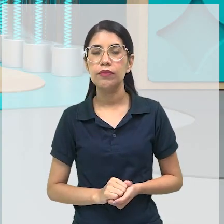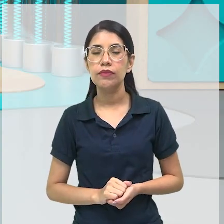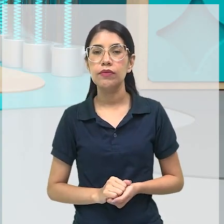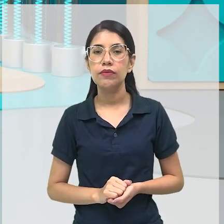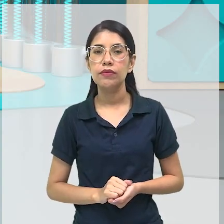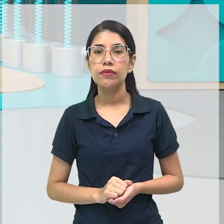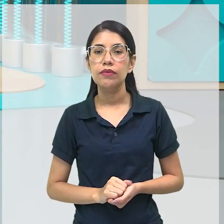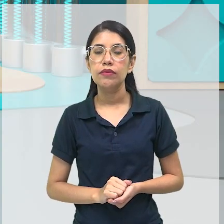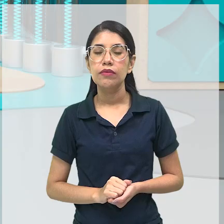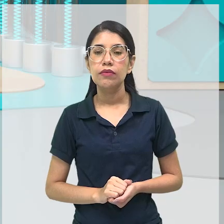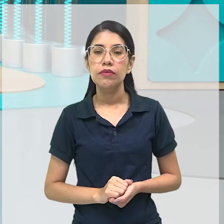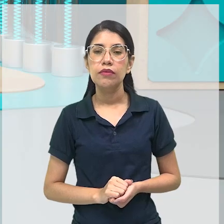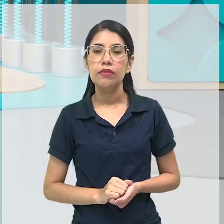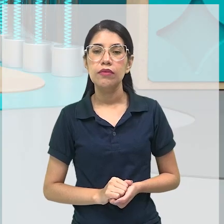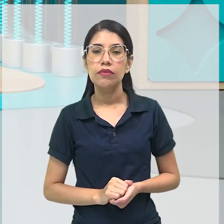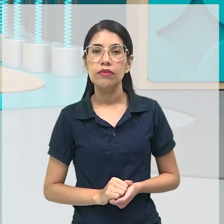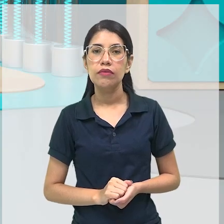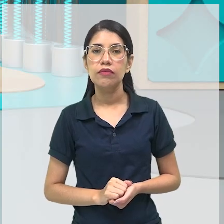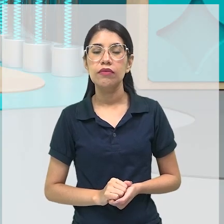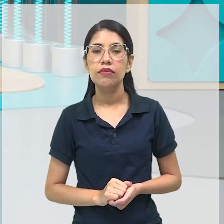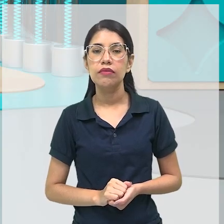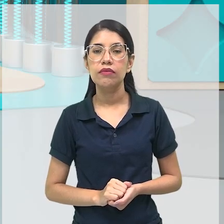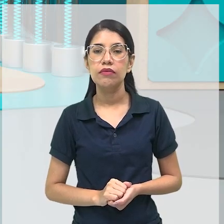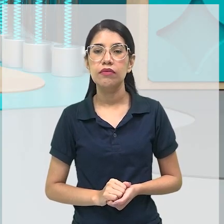o ar mesmo que vem daqui da garganta.